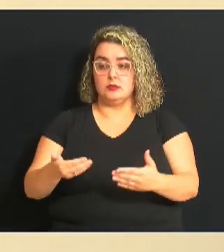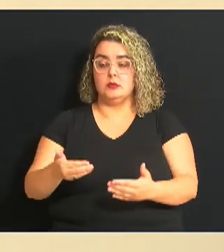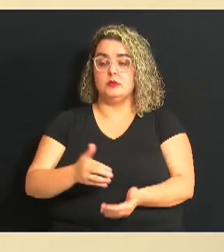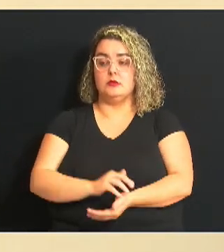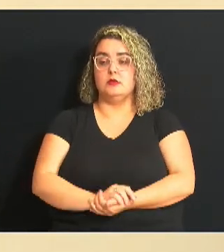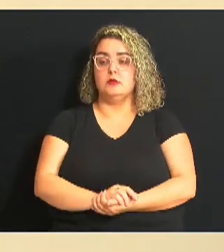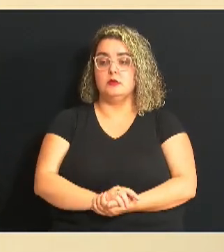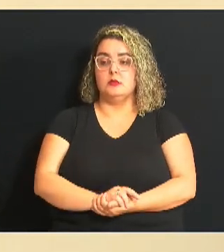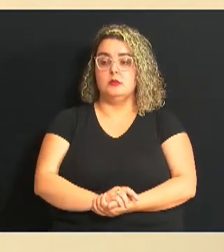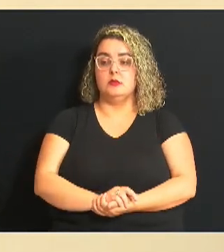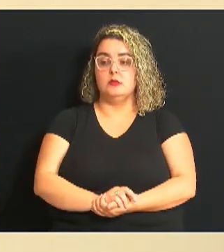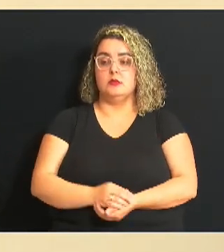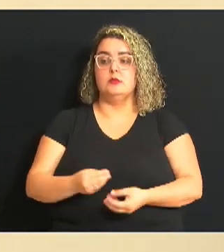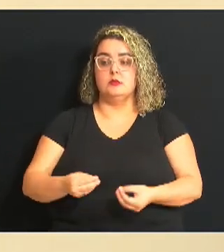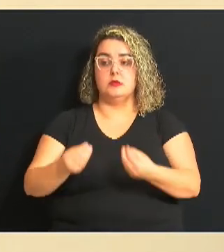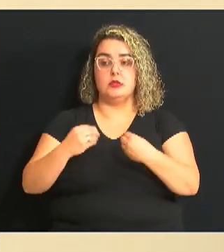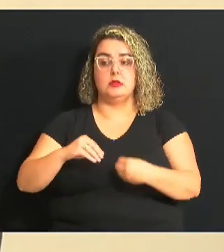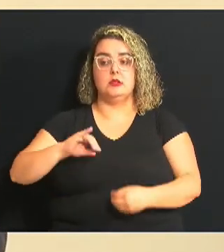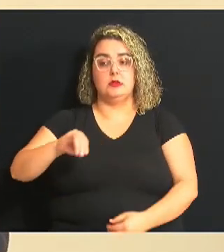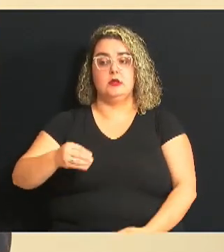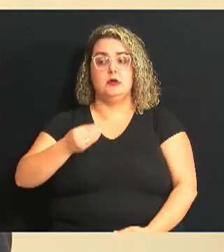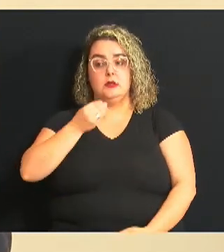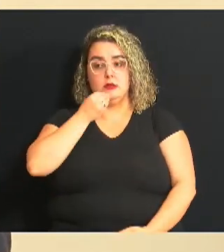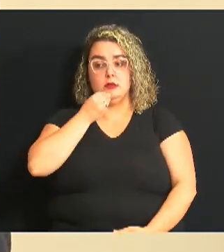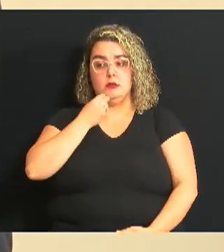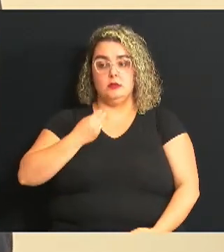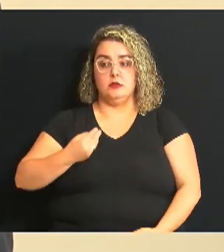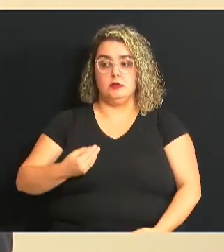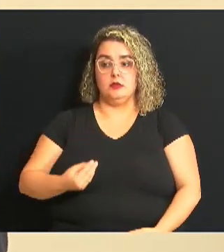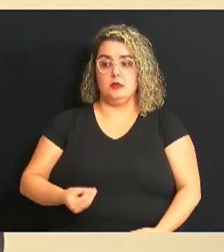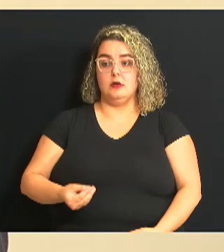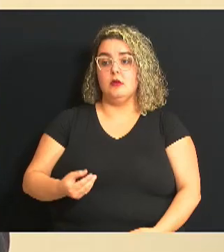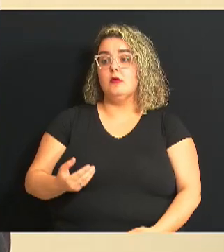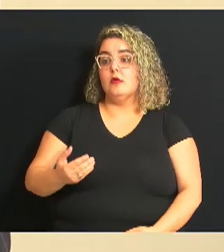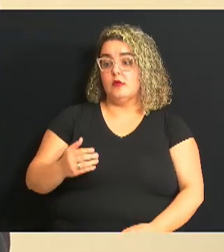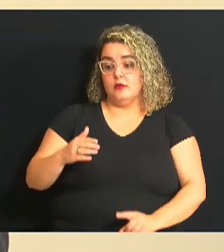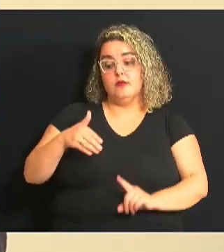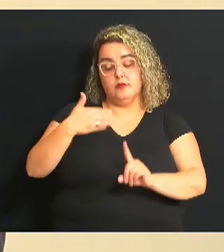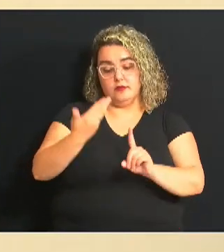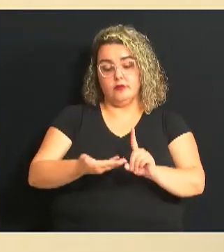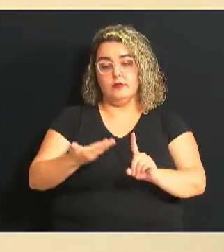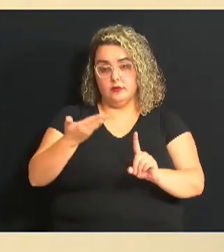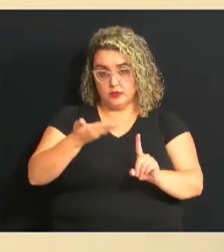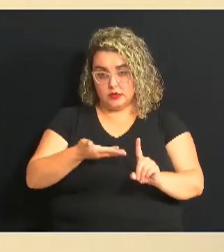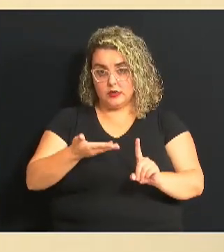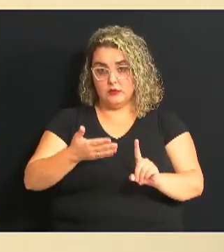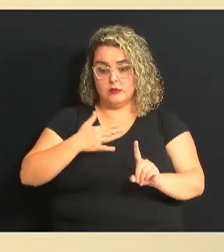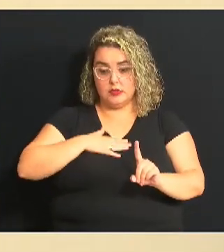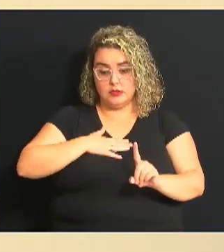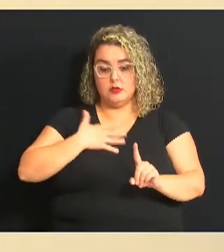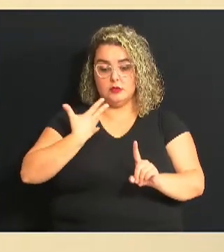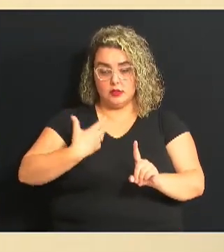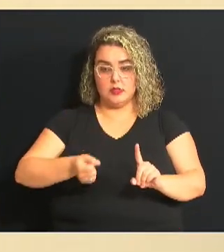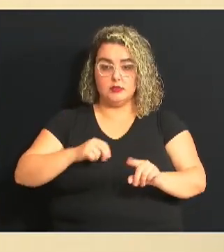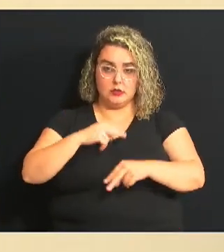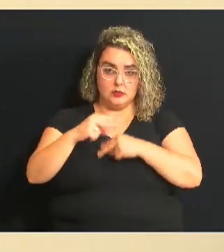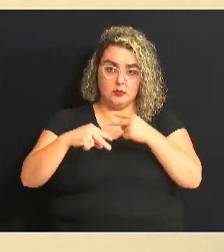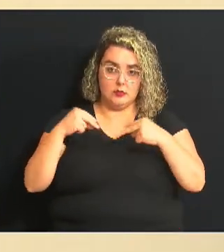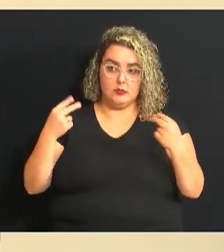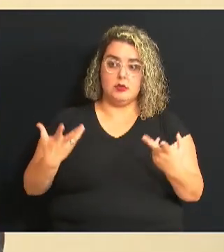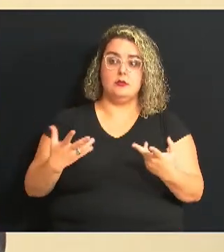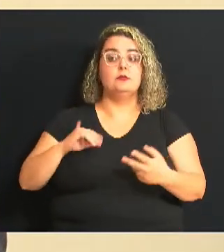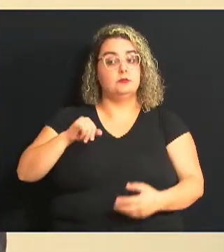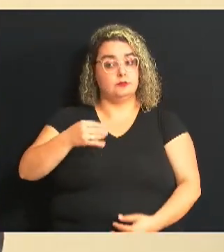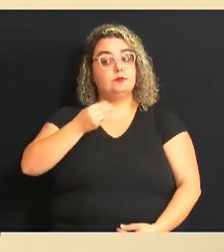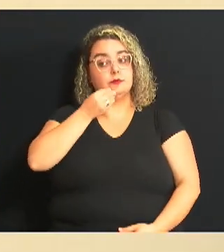me dá a oportunidade, me presenteia, eu falo que o homenageado é você, mas o presenteado sou eu, você me presenteia com essa